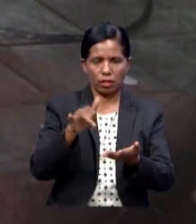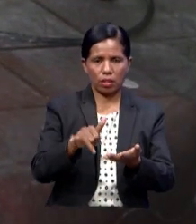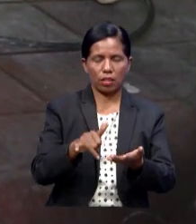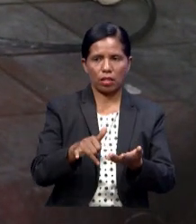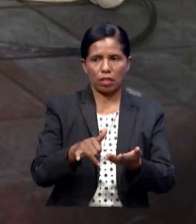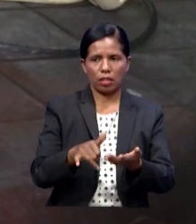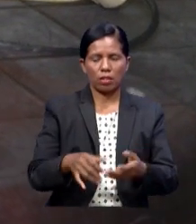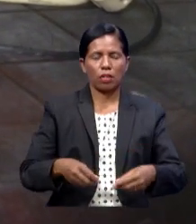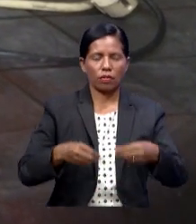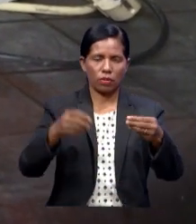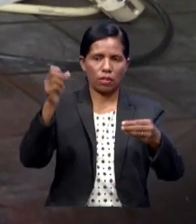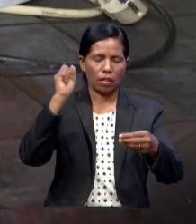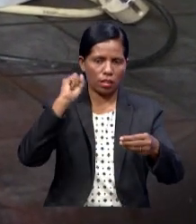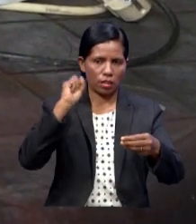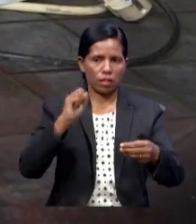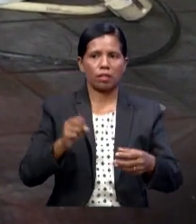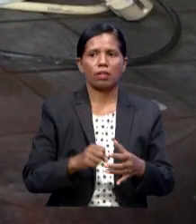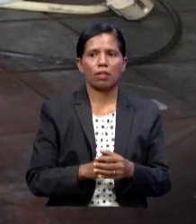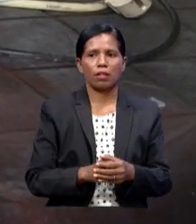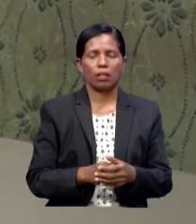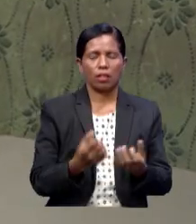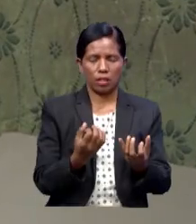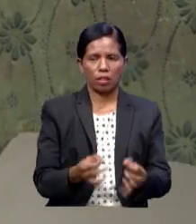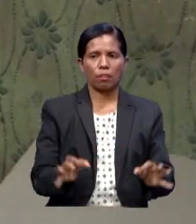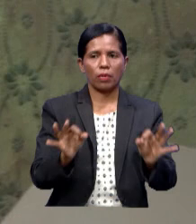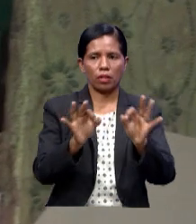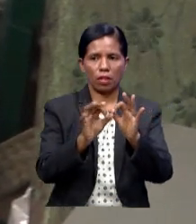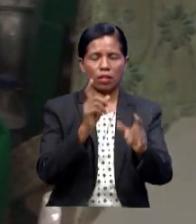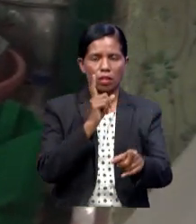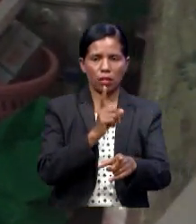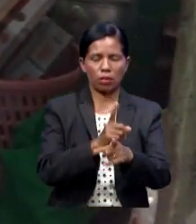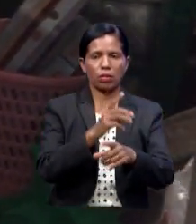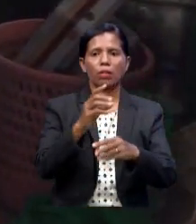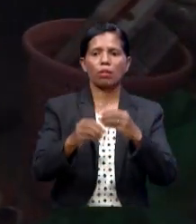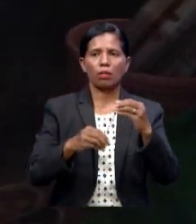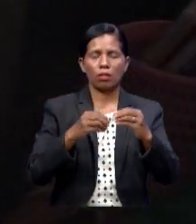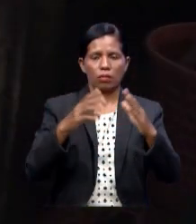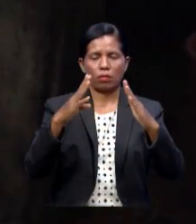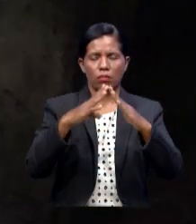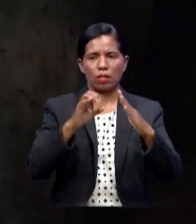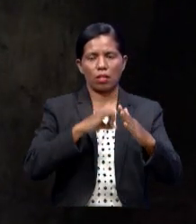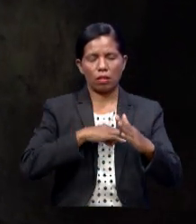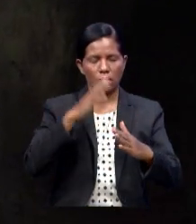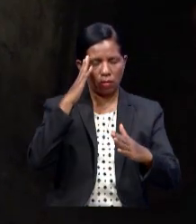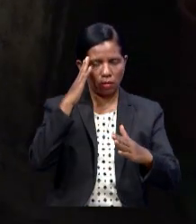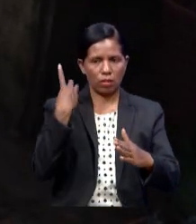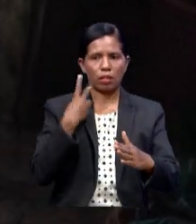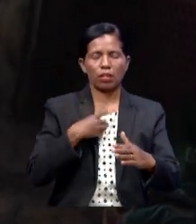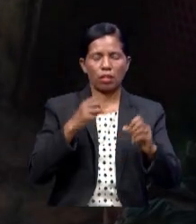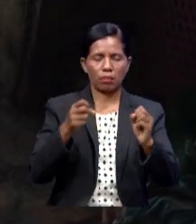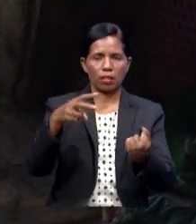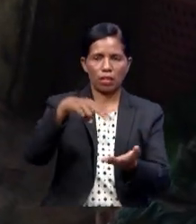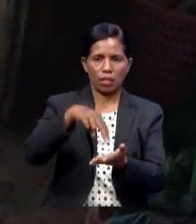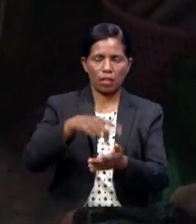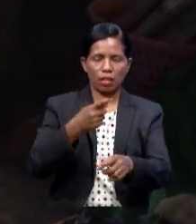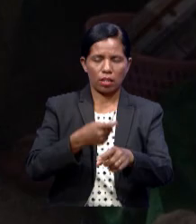hari for haris né e da nem importante ele agora quando ba uma né ou nem uma e tabela hari e